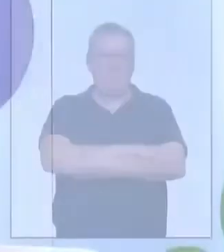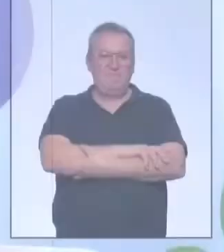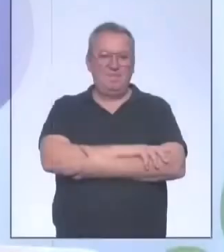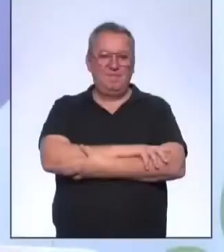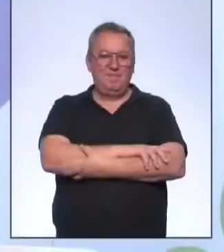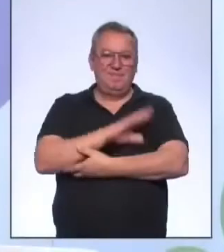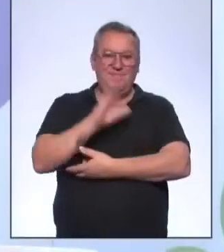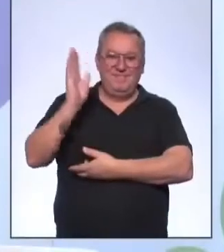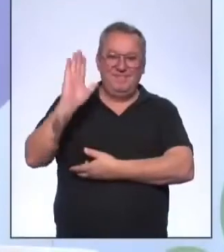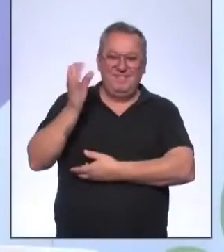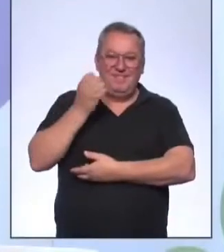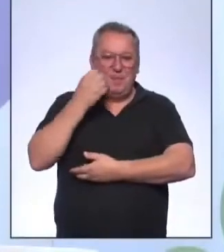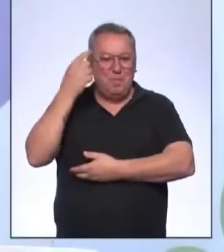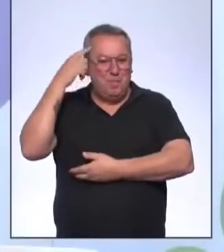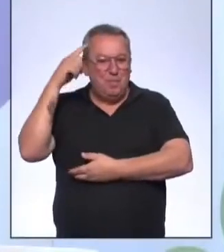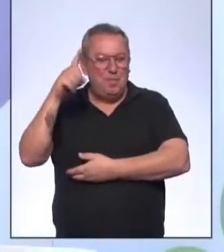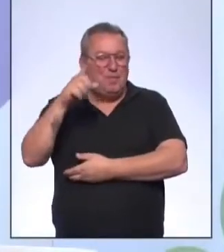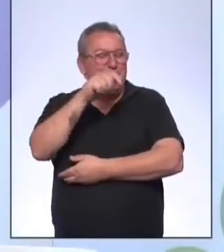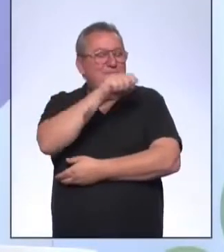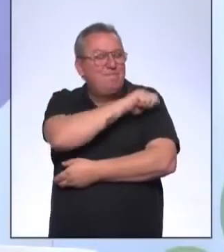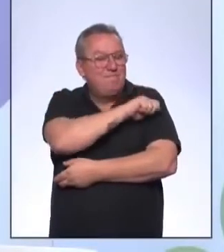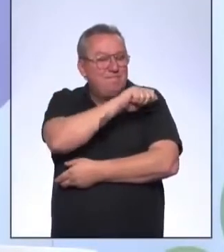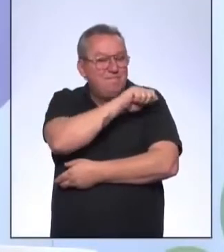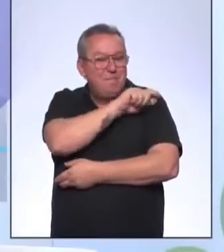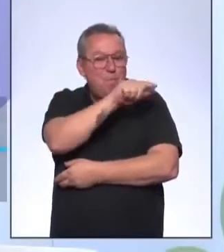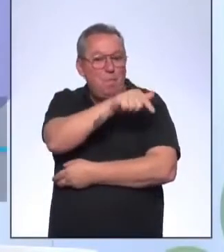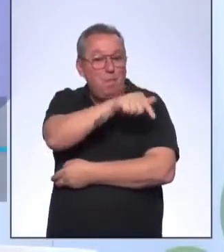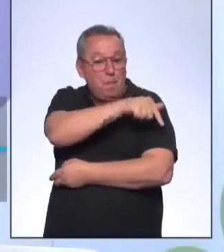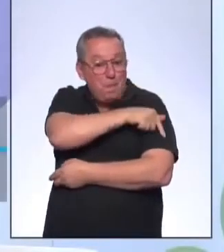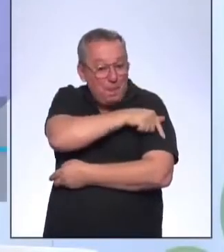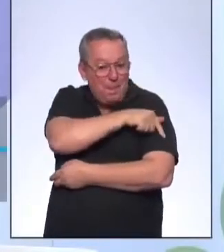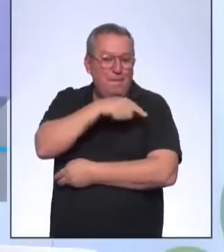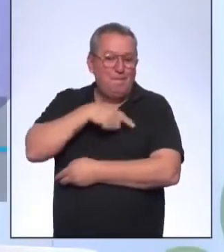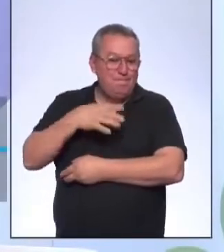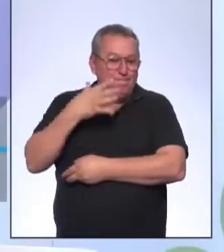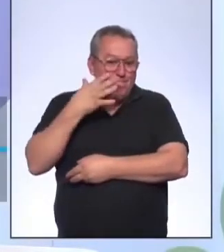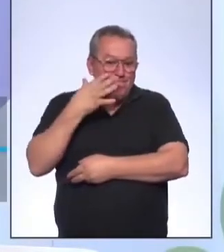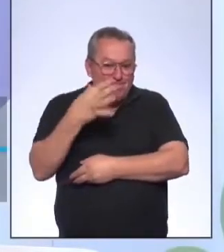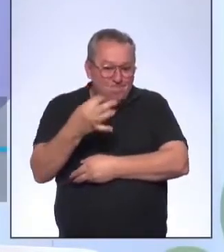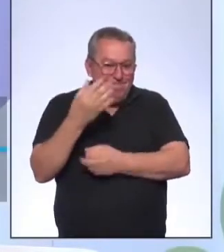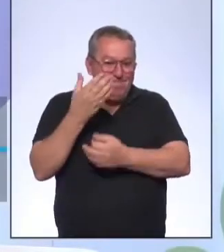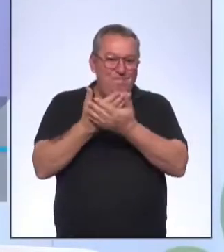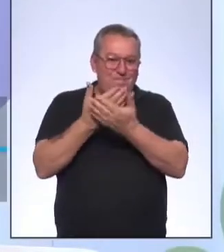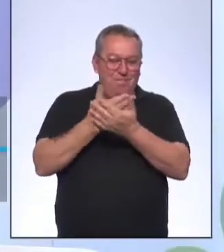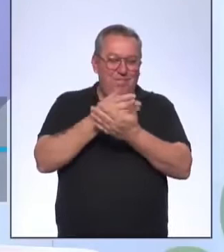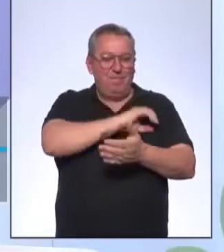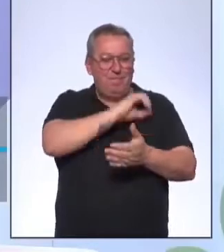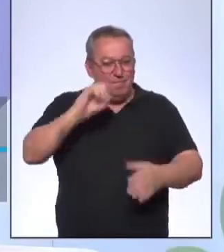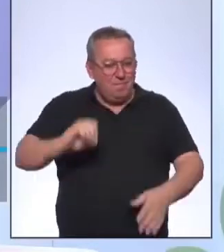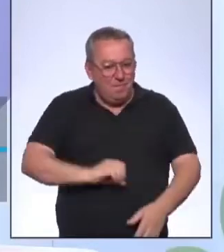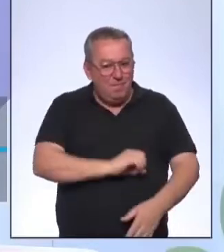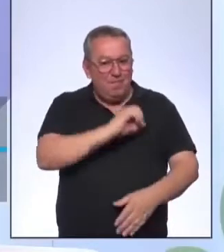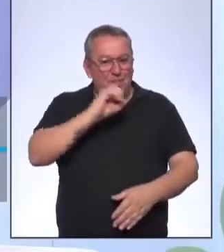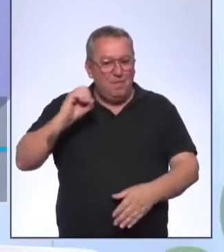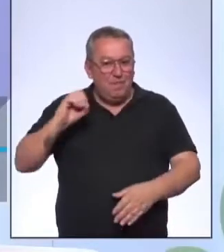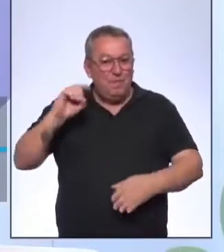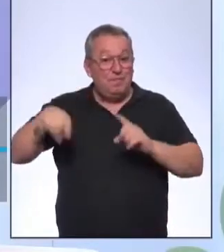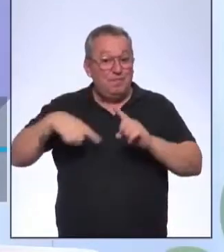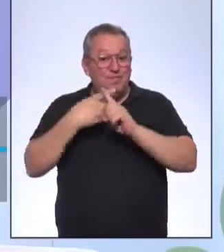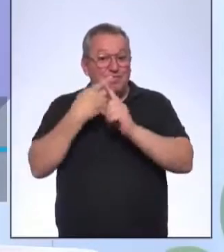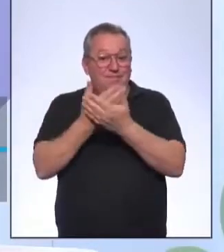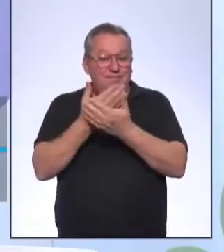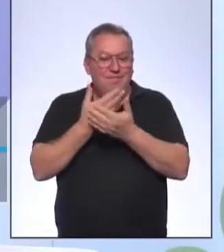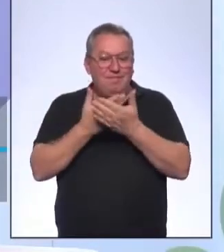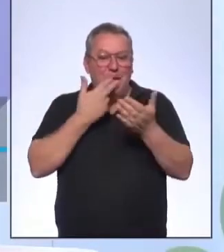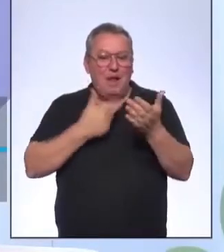bom dia alunos do 7º ano que estão aqui ligadinhos no centro de mídias de Educação de São Paulo para mais uma aula de